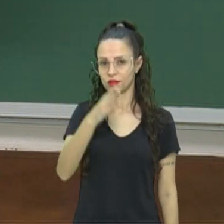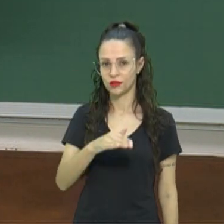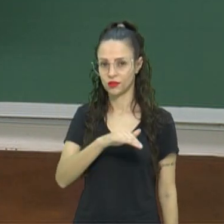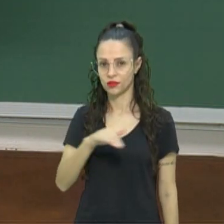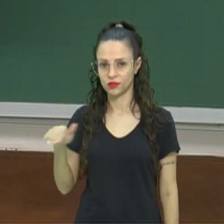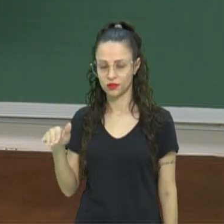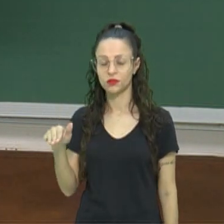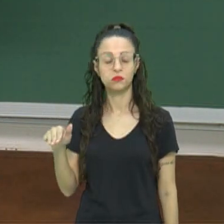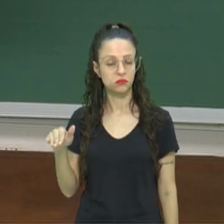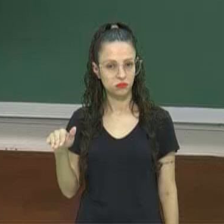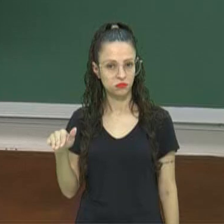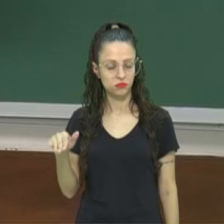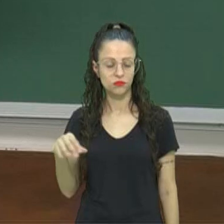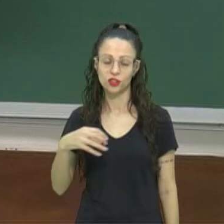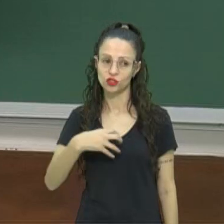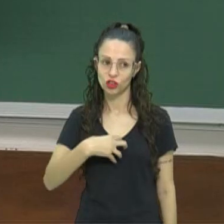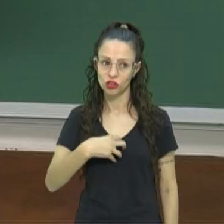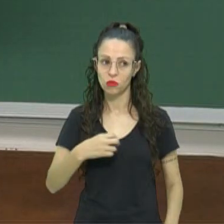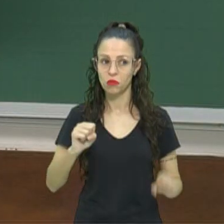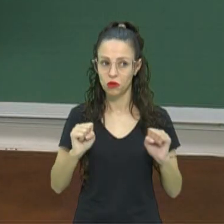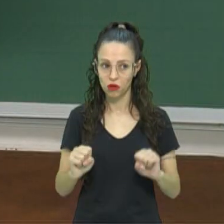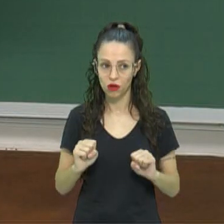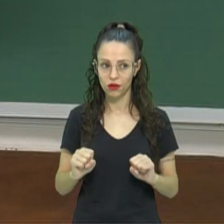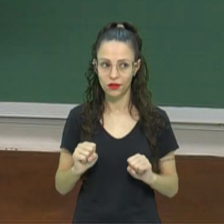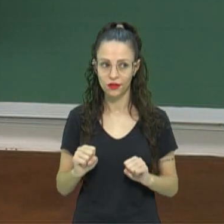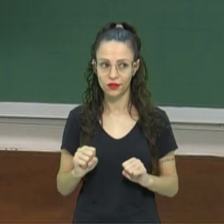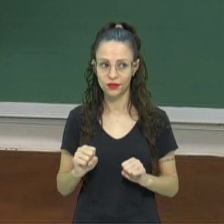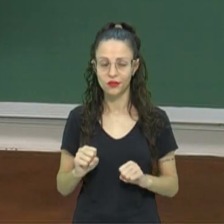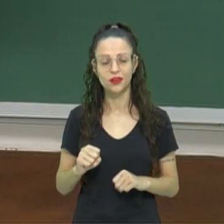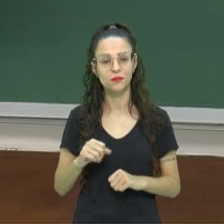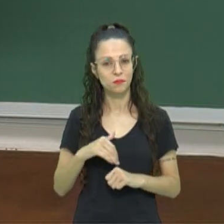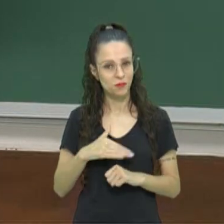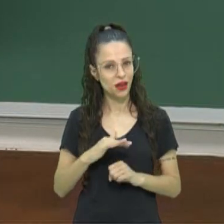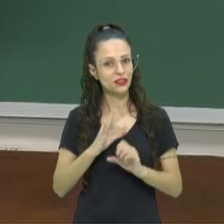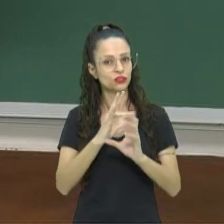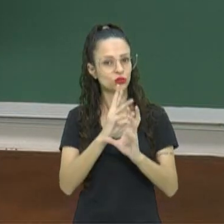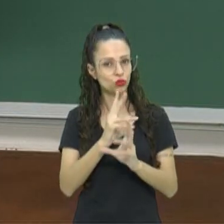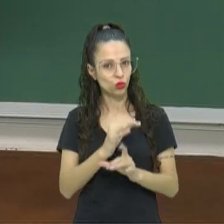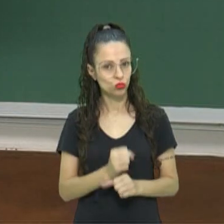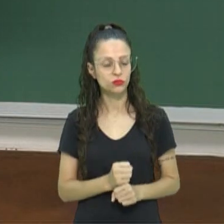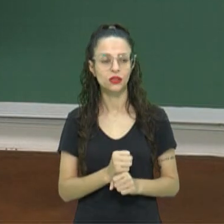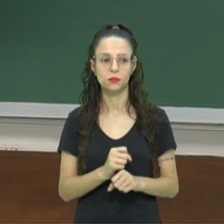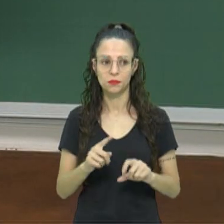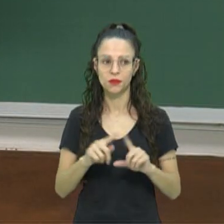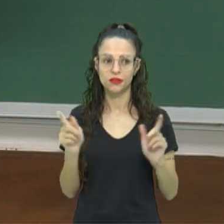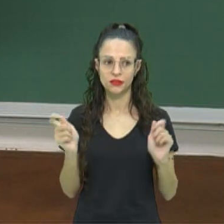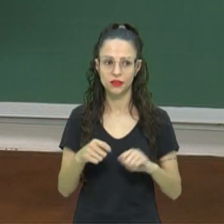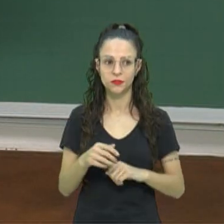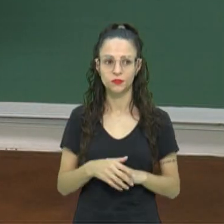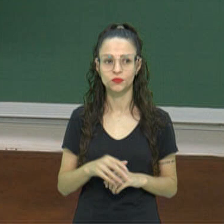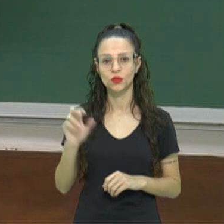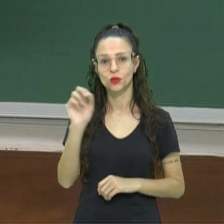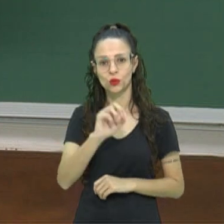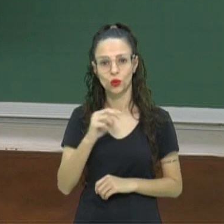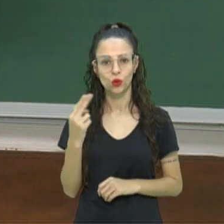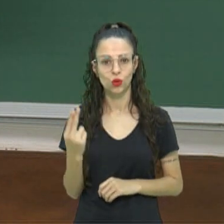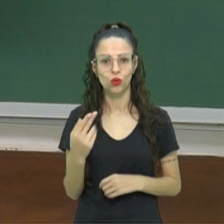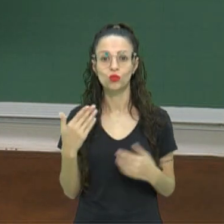retângulo central. É uma forma. Dá mais conta, mas é uma forma de você fazer.